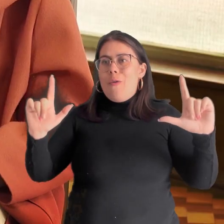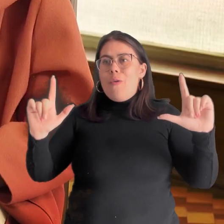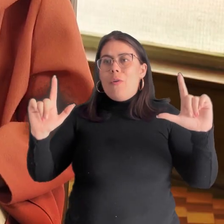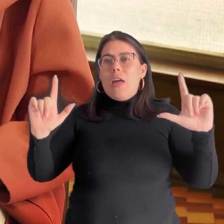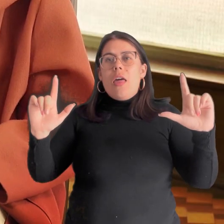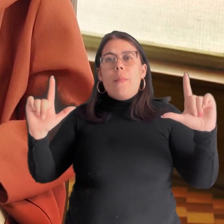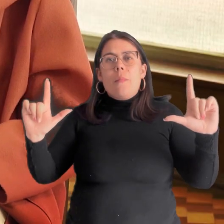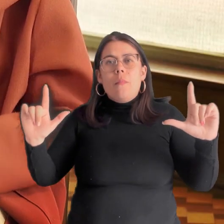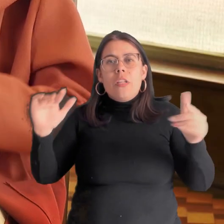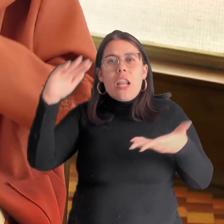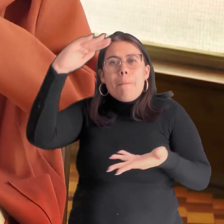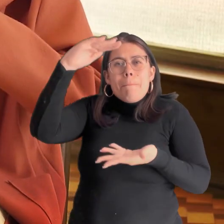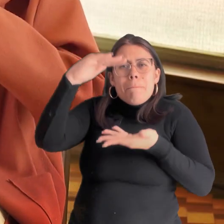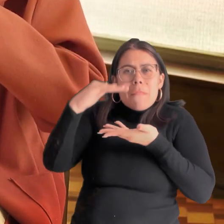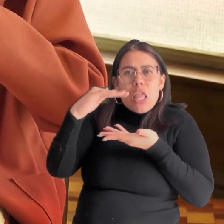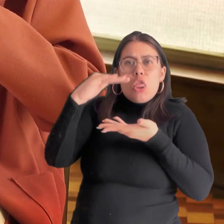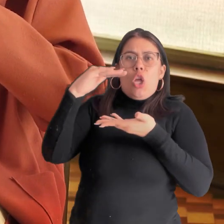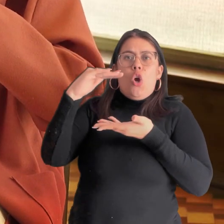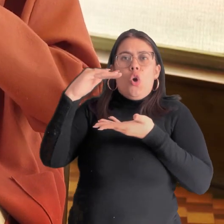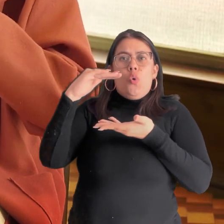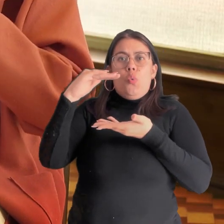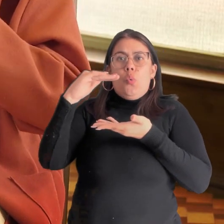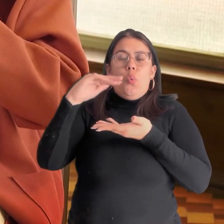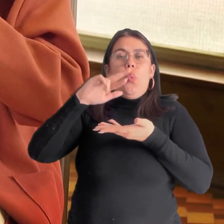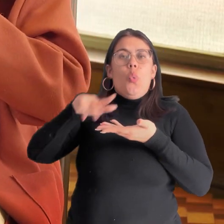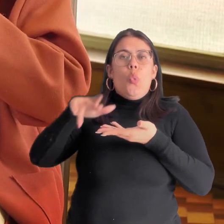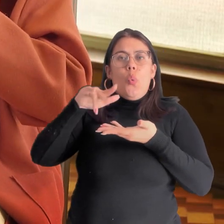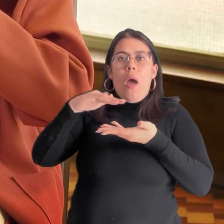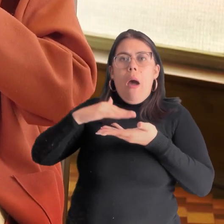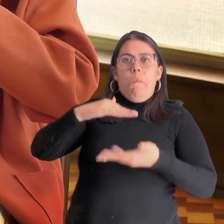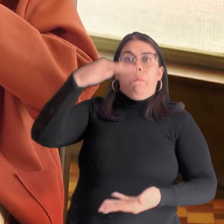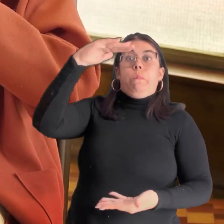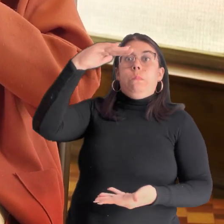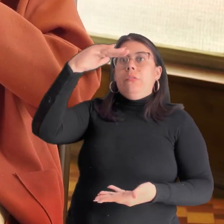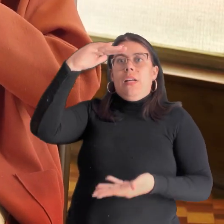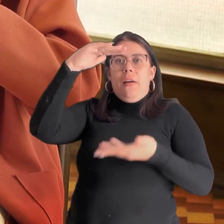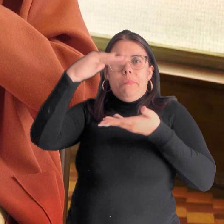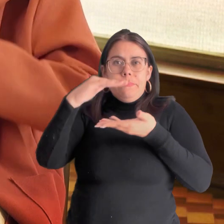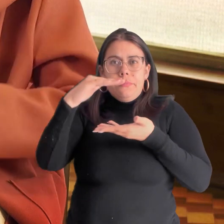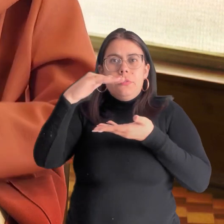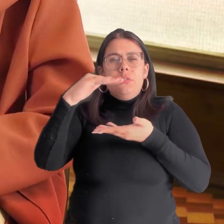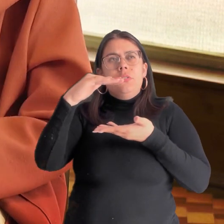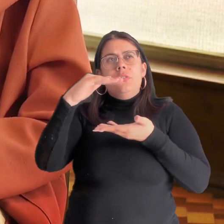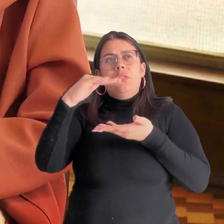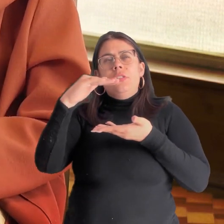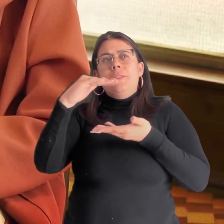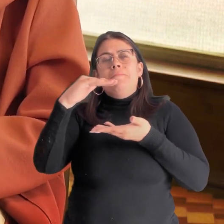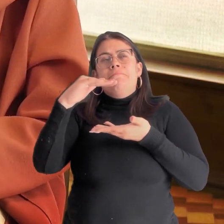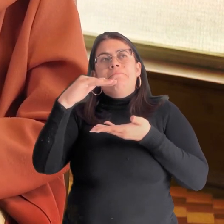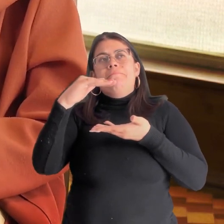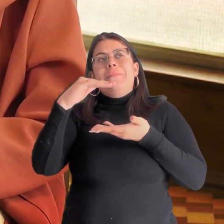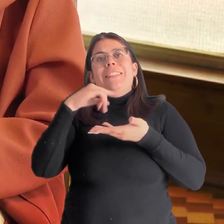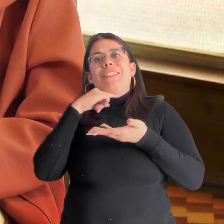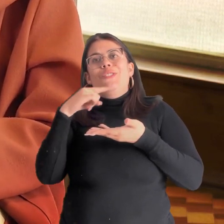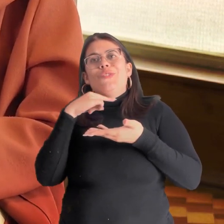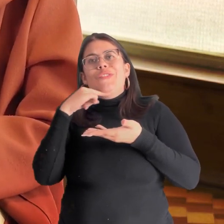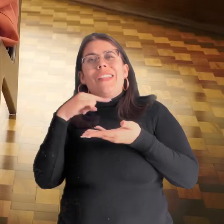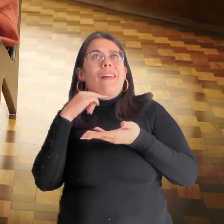em altura, ele não ia de alto a baixo, ele foi começado a colocar e ele não atingia o tamanho da